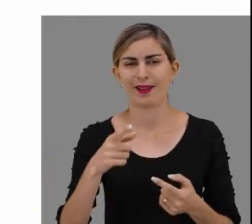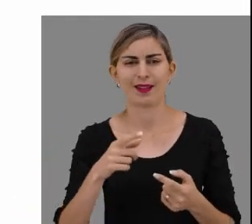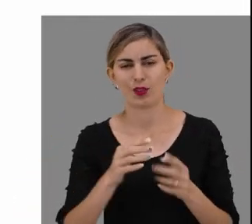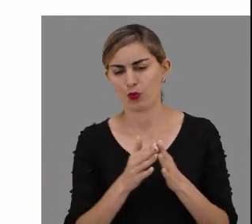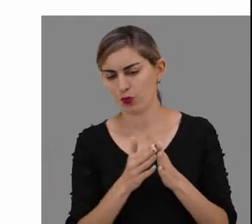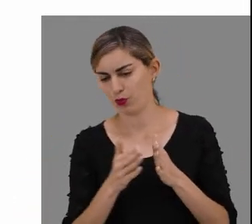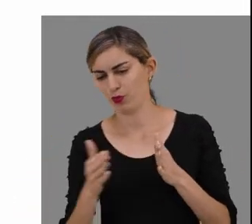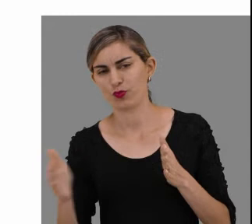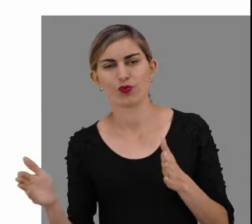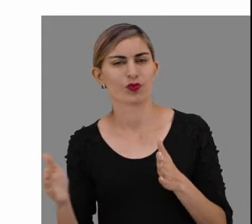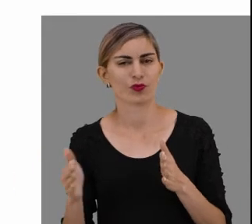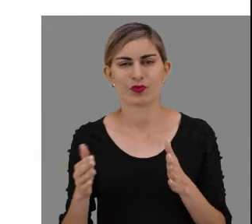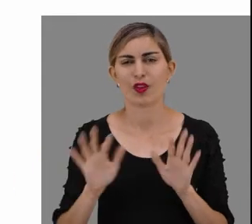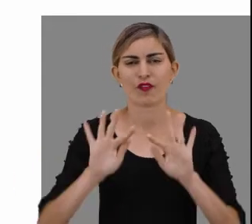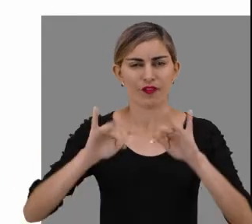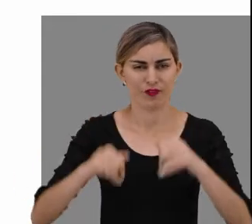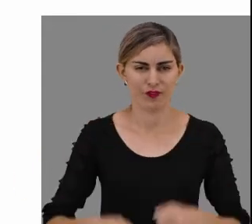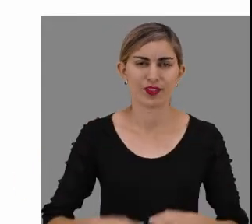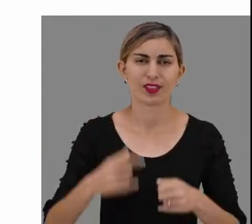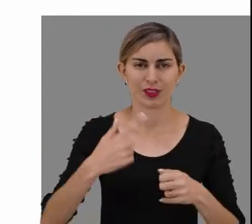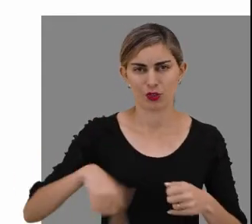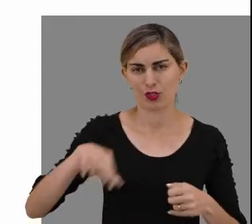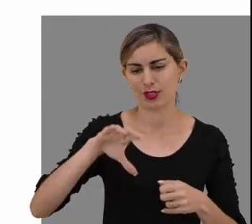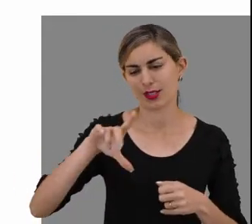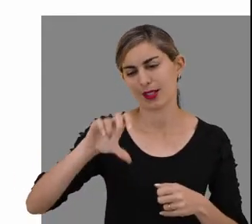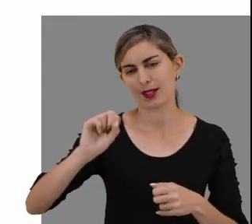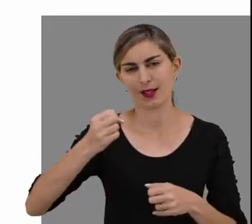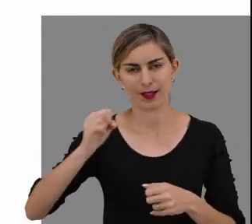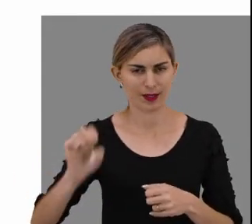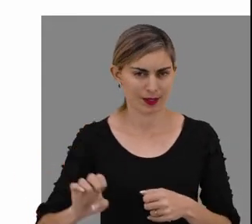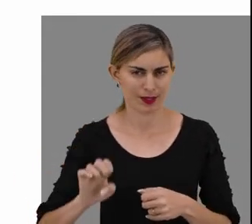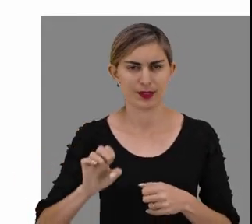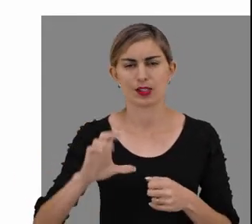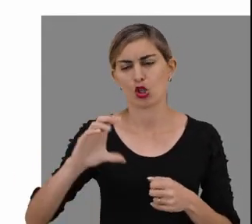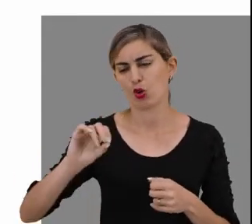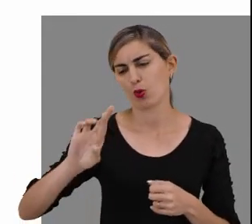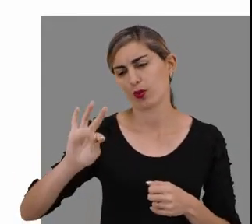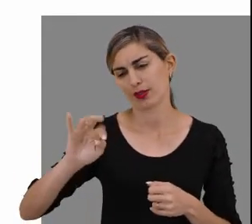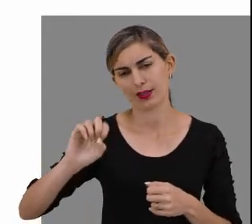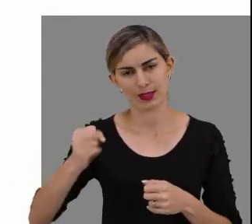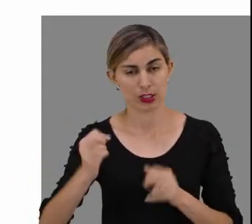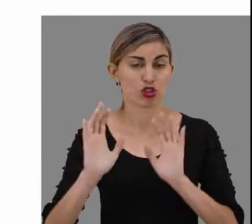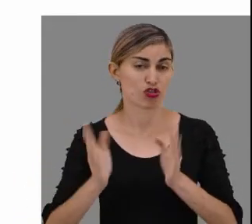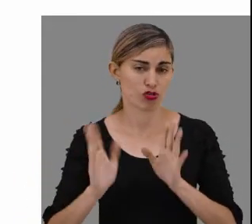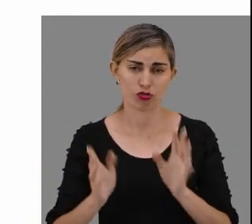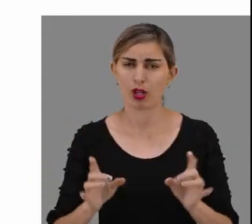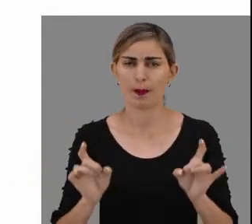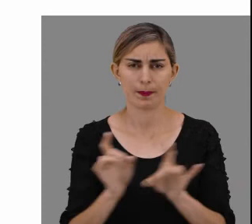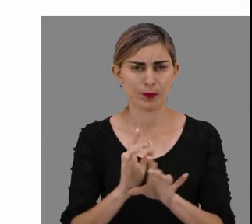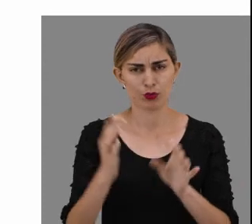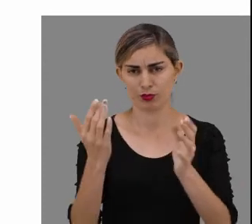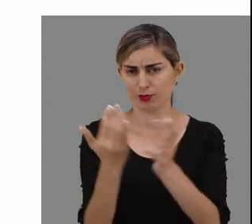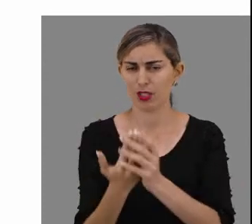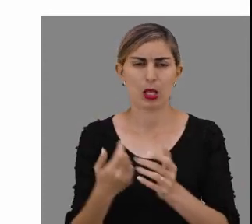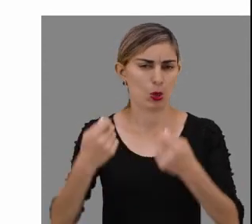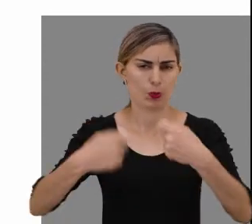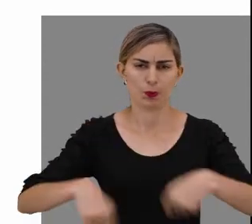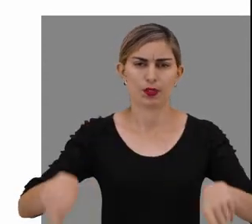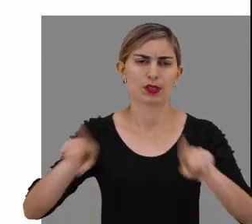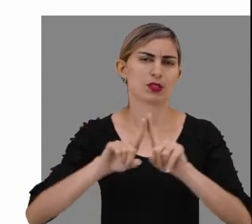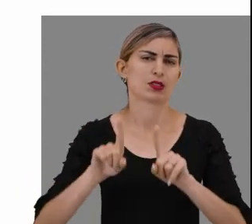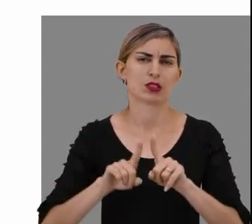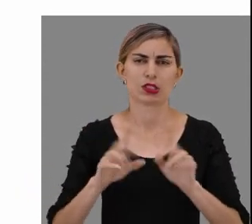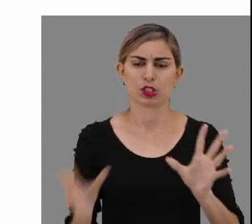sentido que ela seja estendida. Afinal, a nossa classe cortesia, ela já é uma classe que